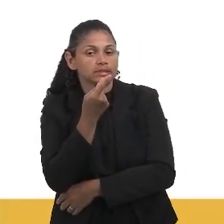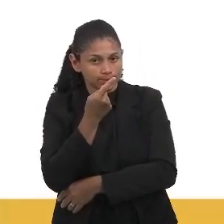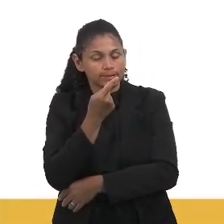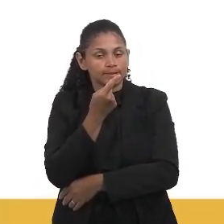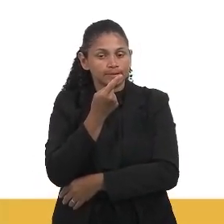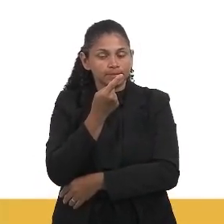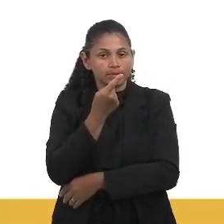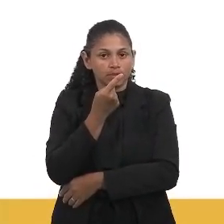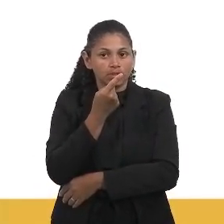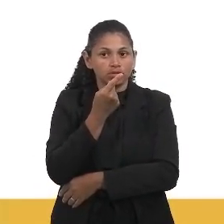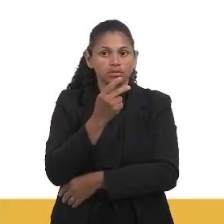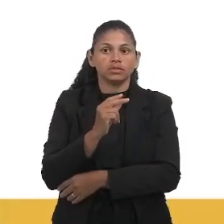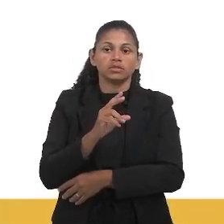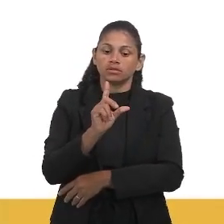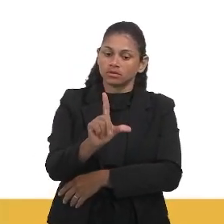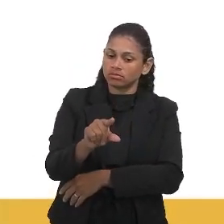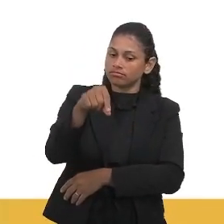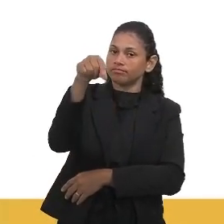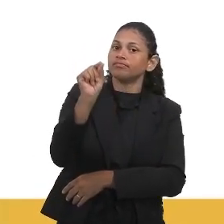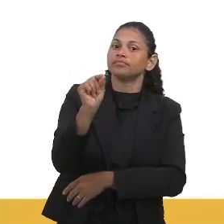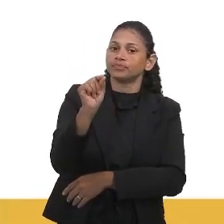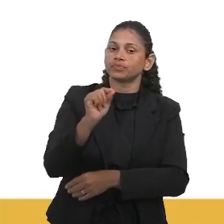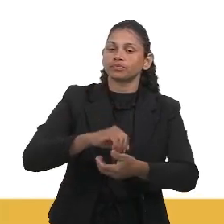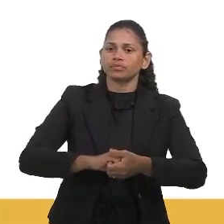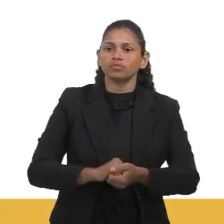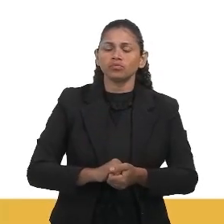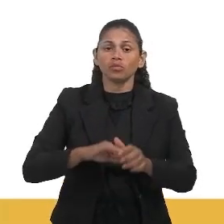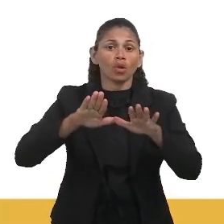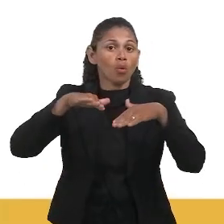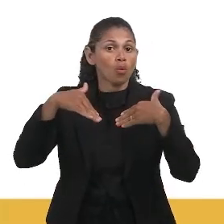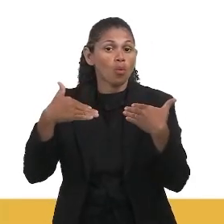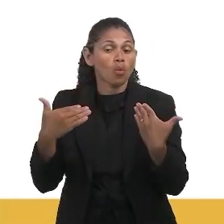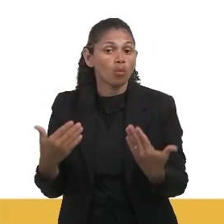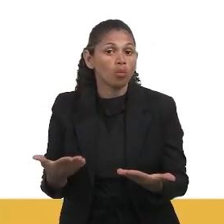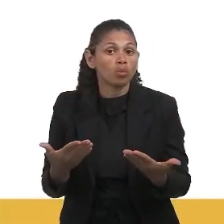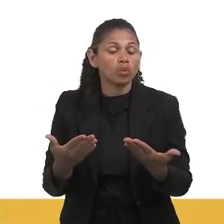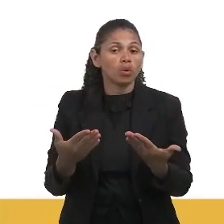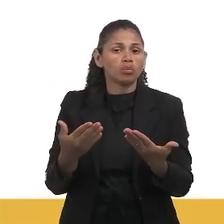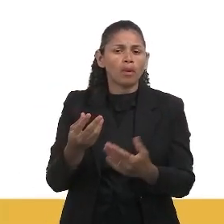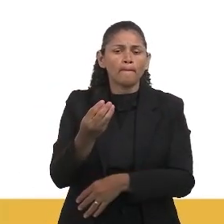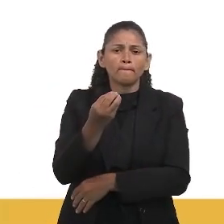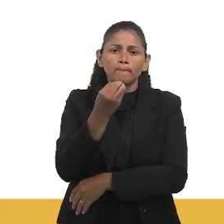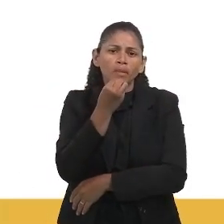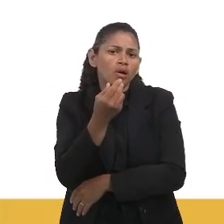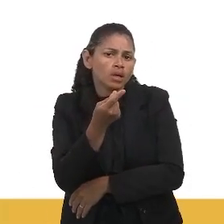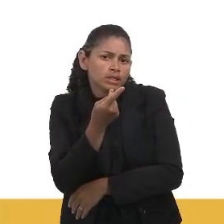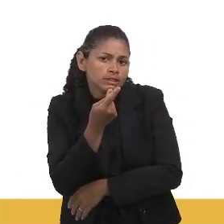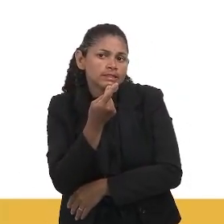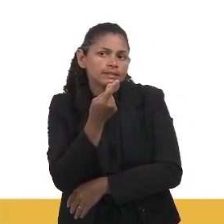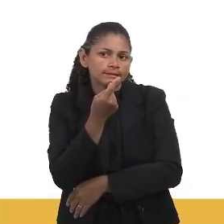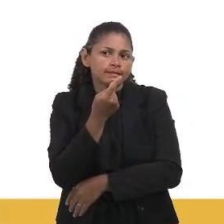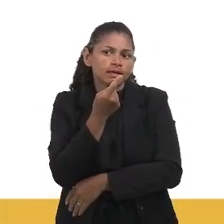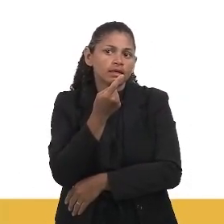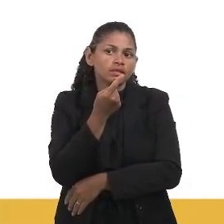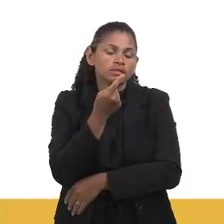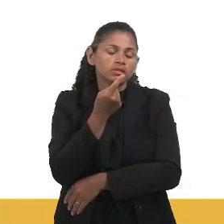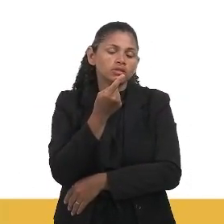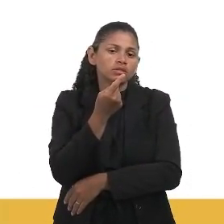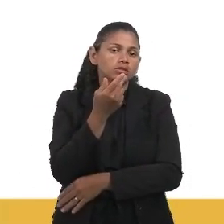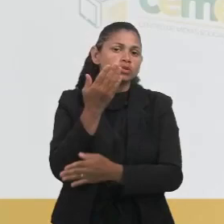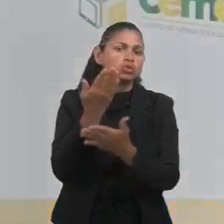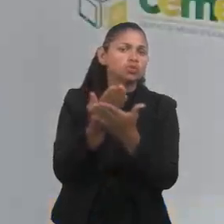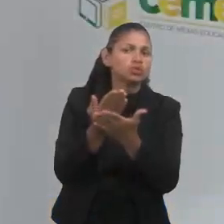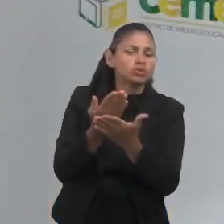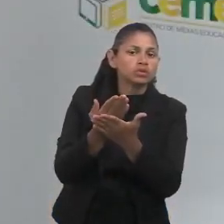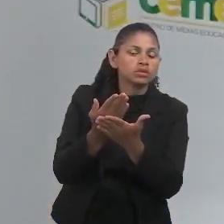qual a probabilidade de o de de o vencedor do sorteio ser um estudante do terceiro ano Olha